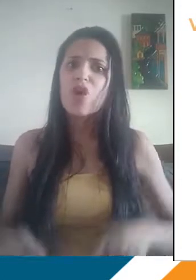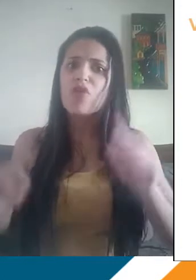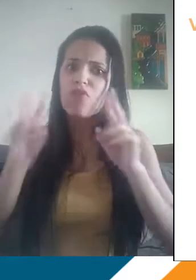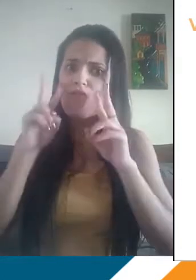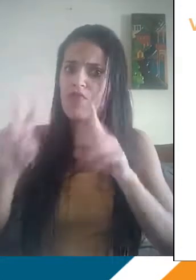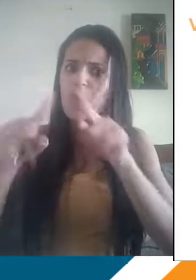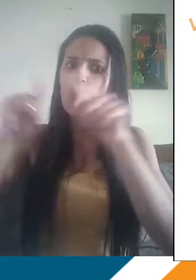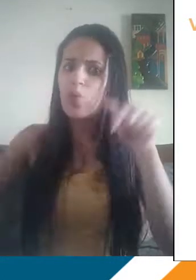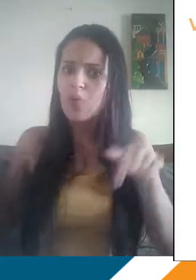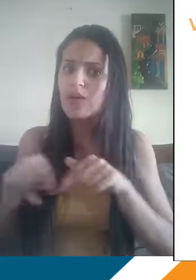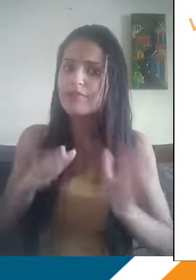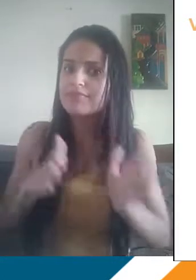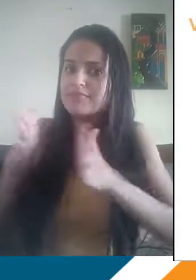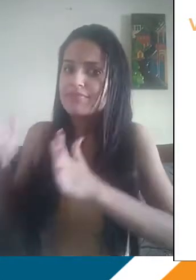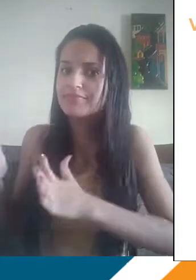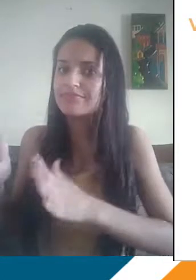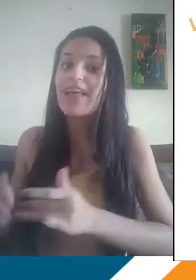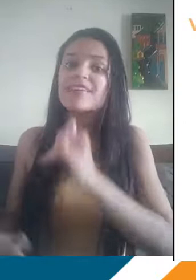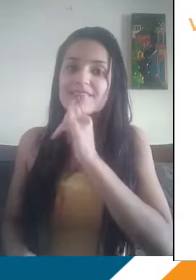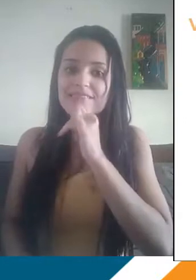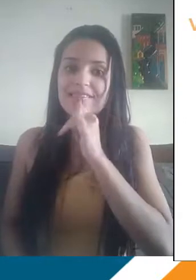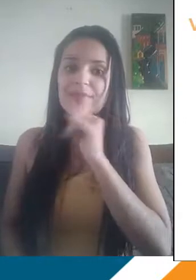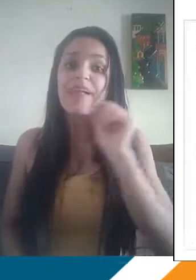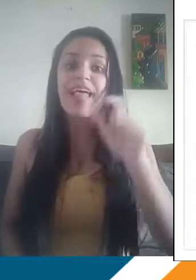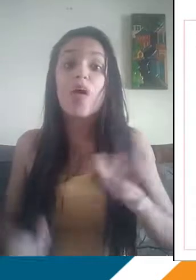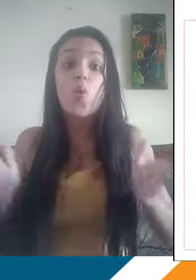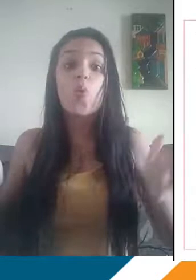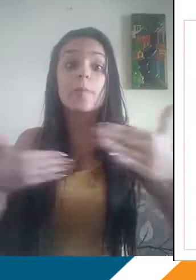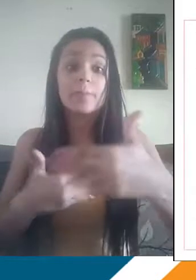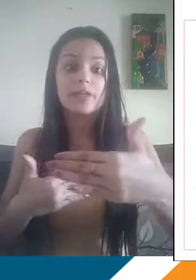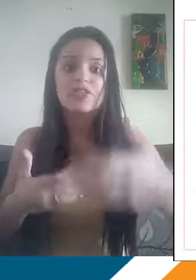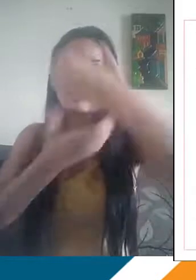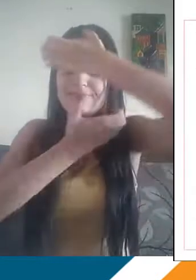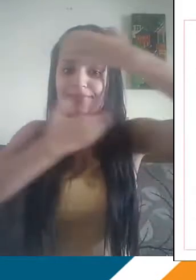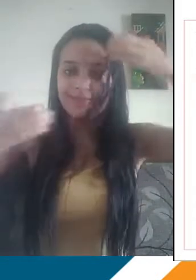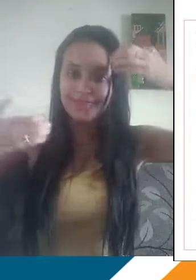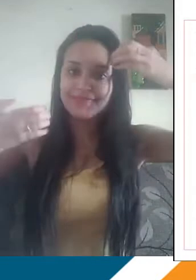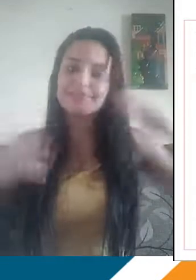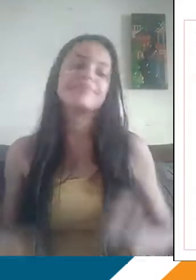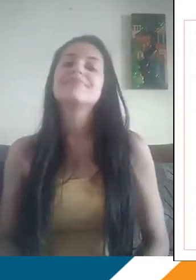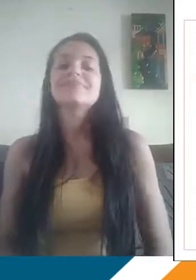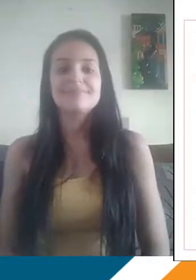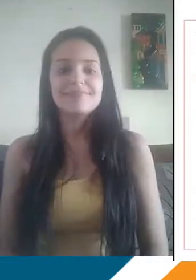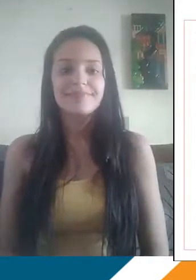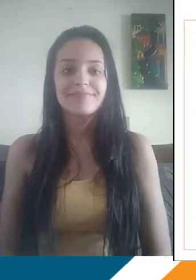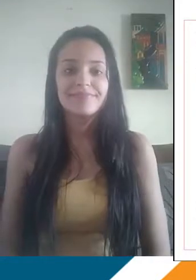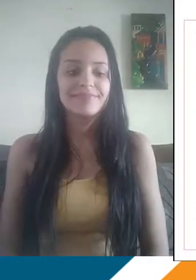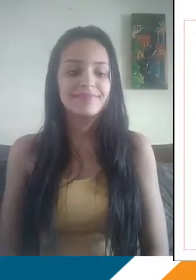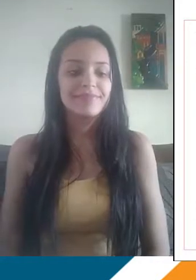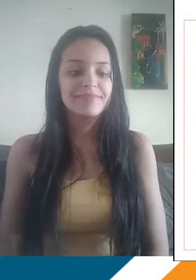observando aí do lado é um exemplo de obra cubista. Dando continuidade, vamos